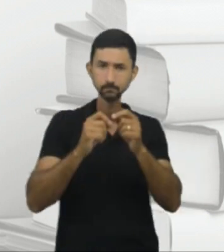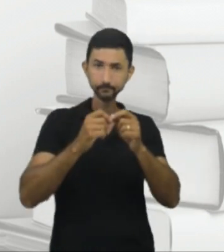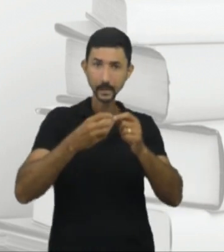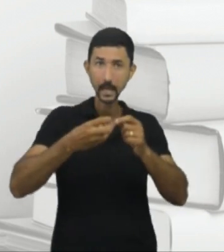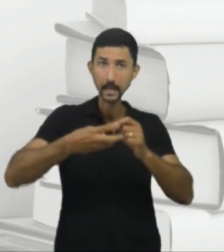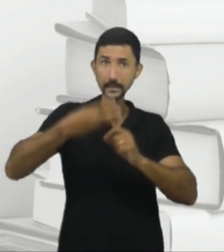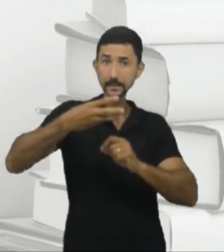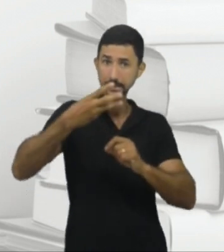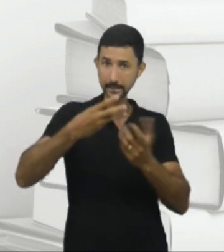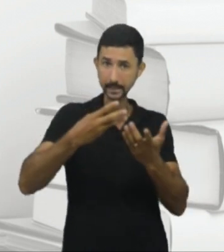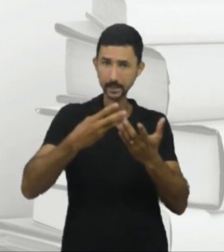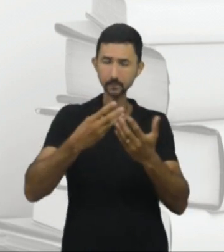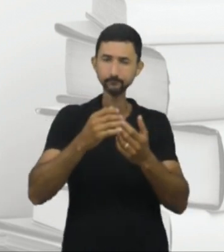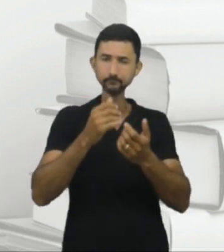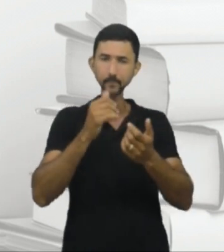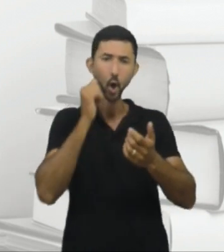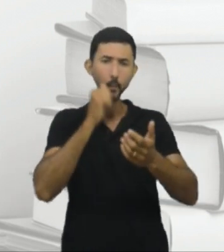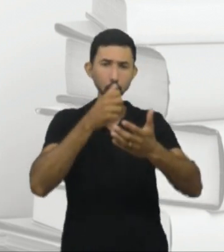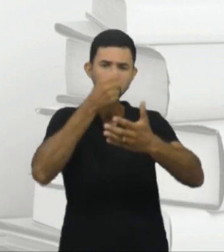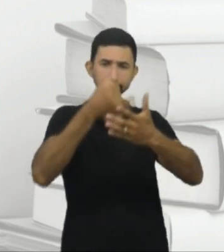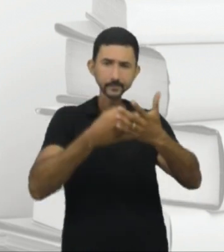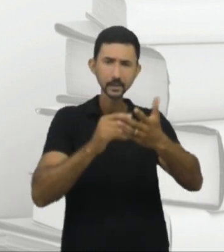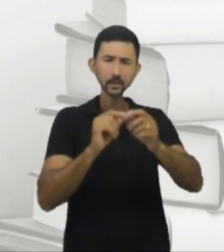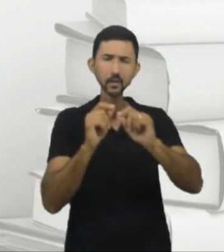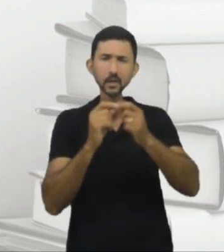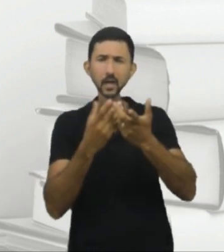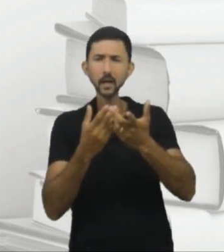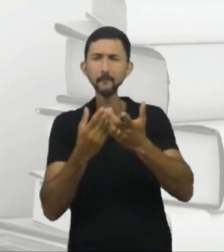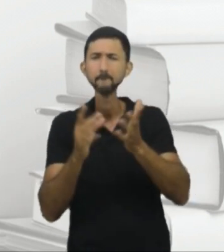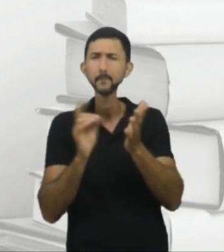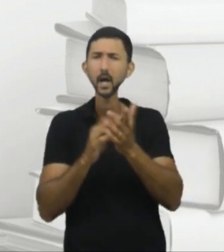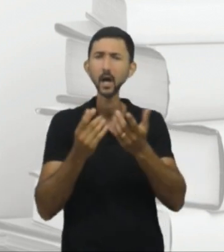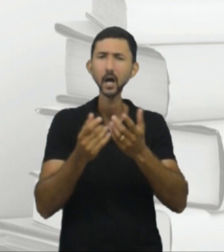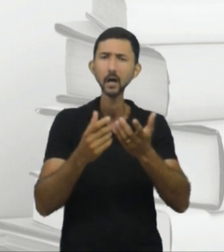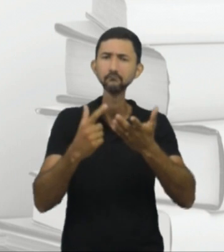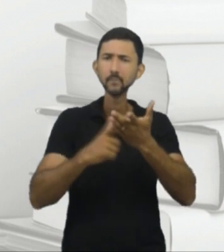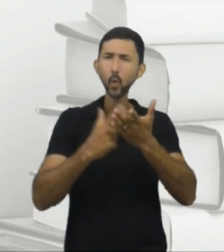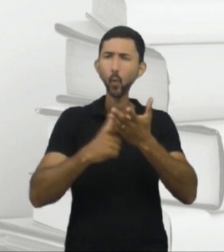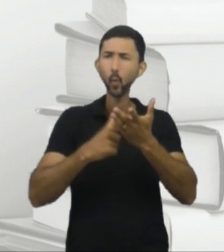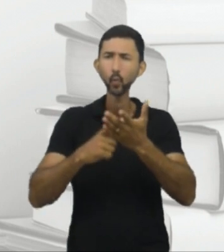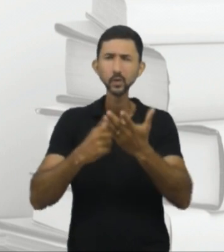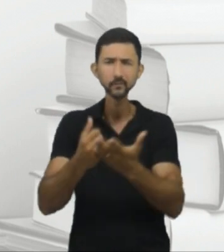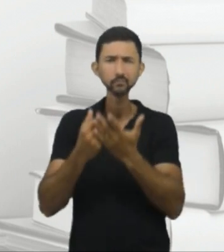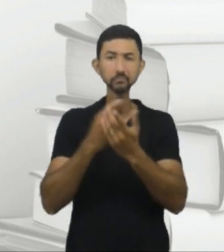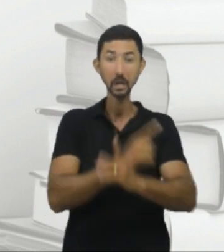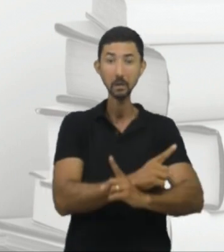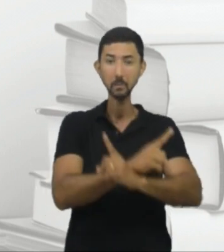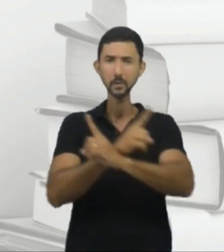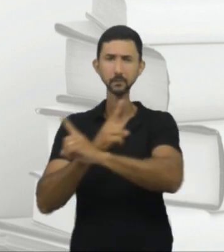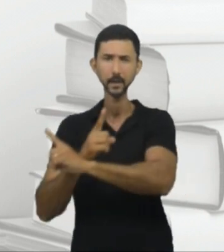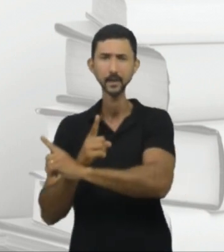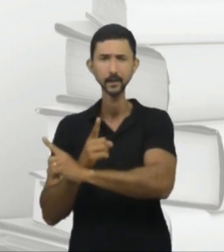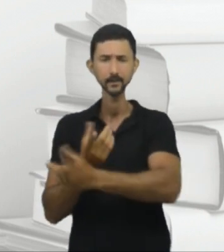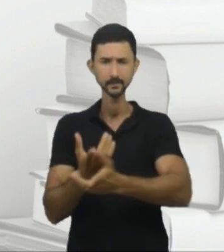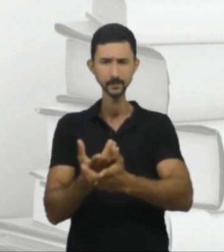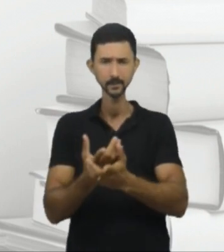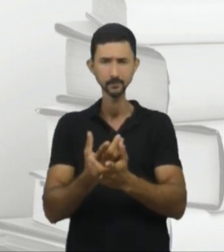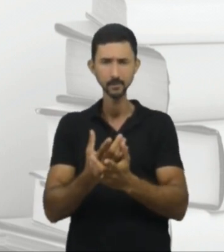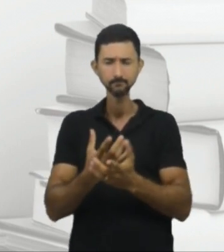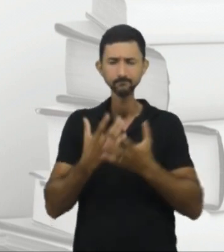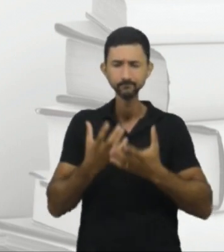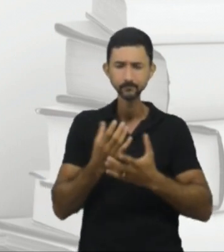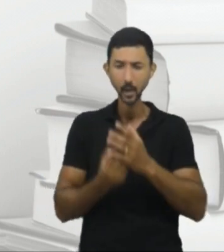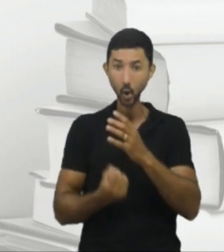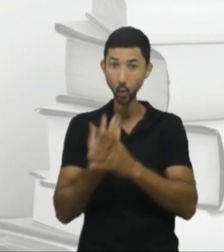terceira razão, ela diz que é o fato de o livro ser uma lição de esperança. E aí ela constrói o